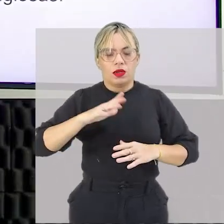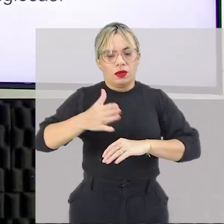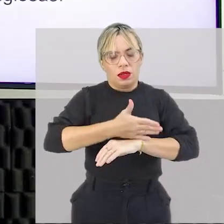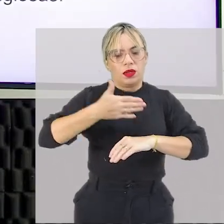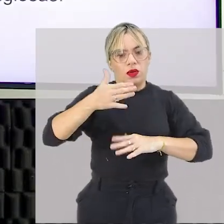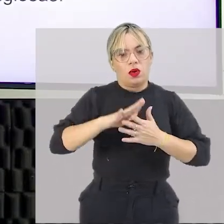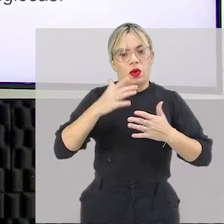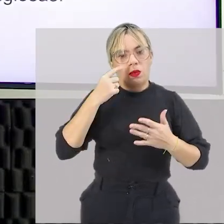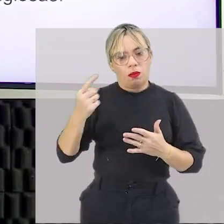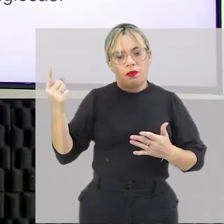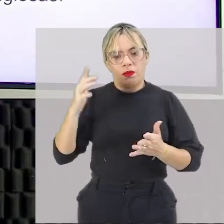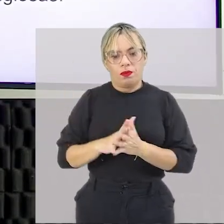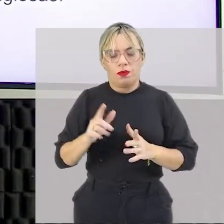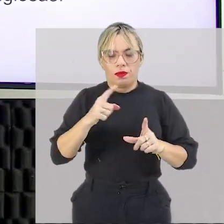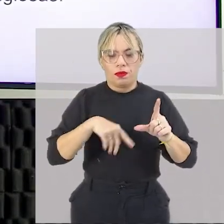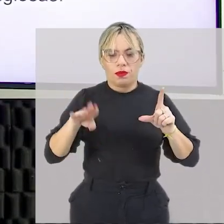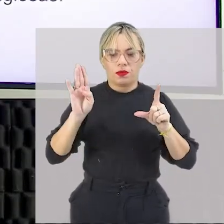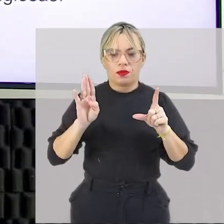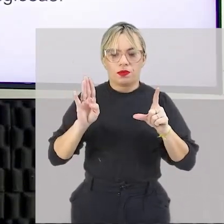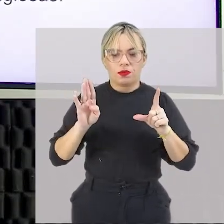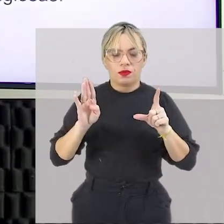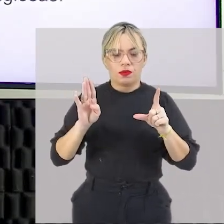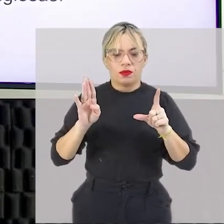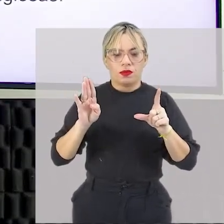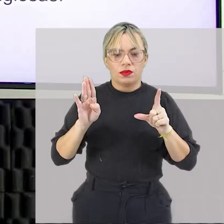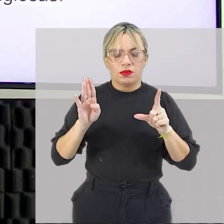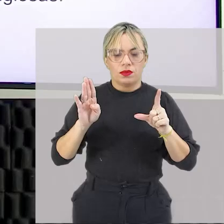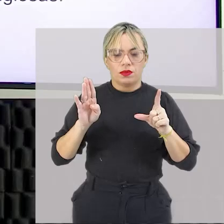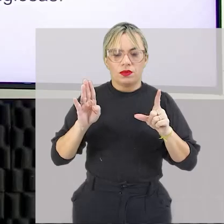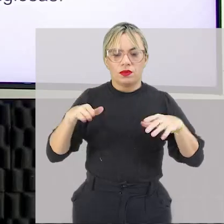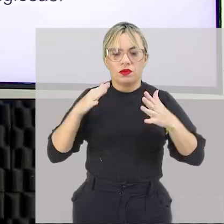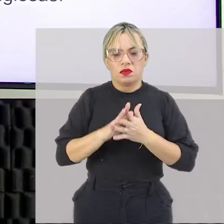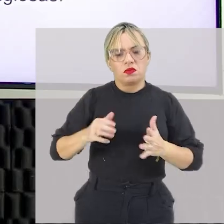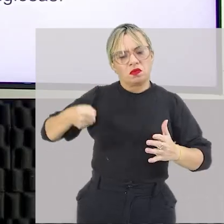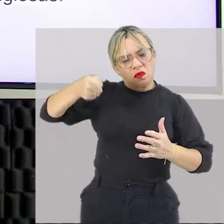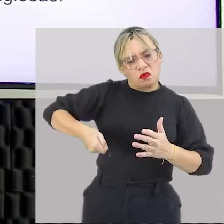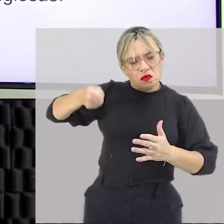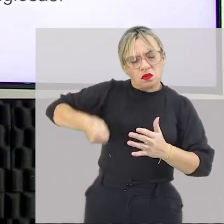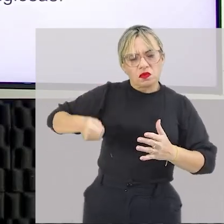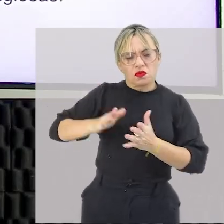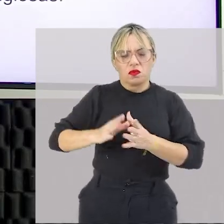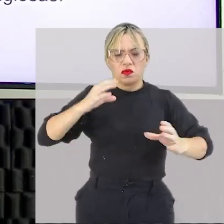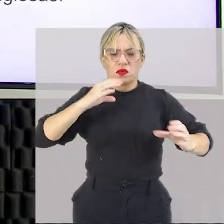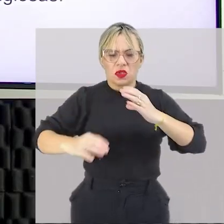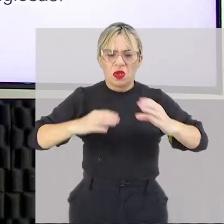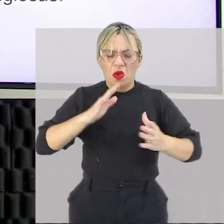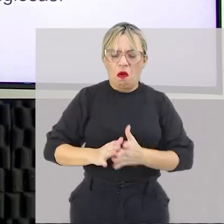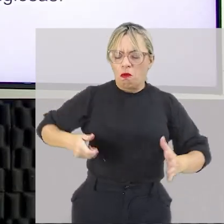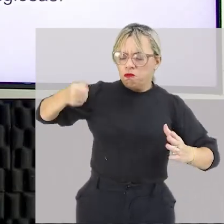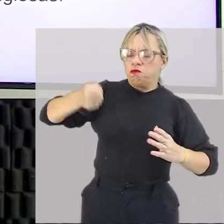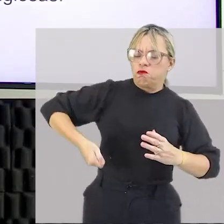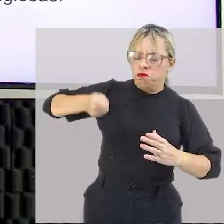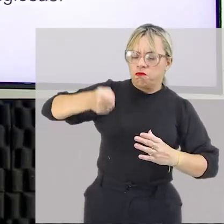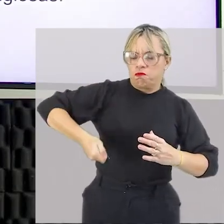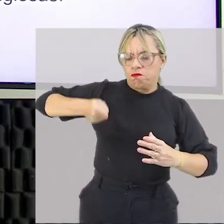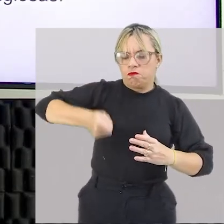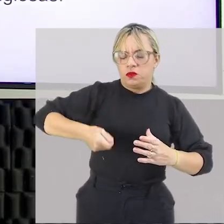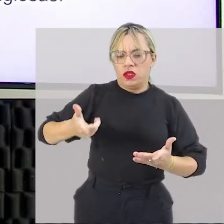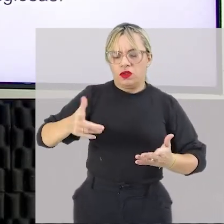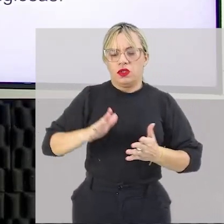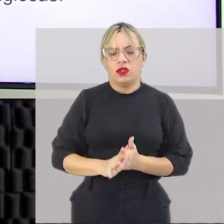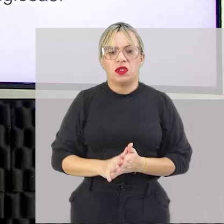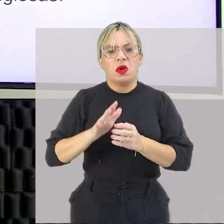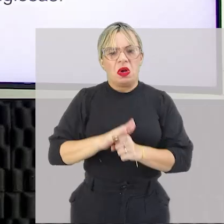que ela. É uma imposição das formas de comunicação. O que é uma coisa impositiva? É uma coisa forçada,